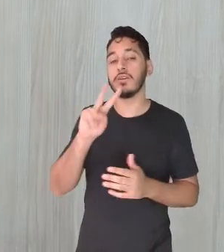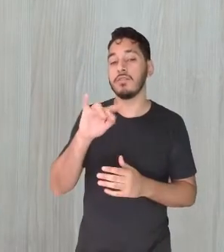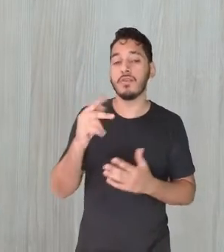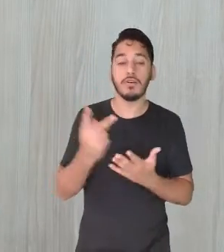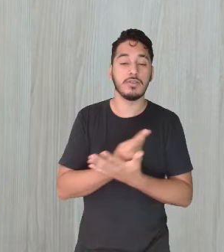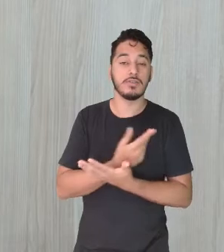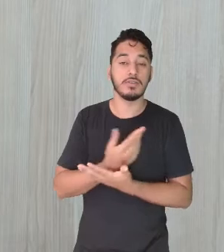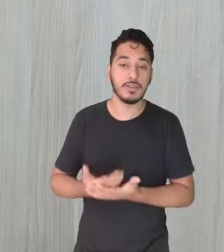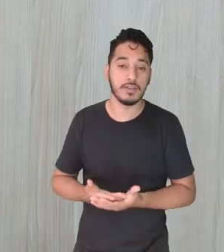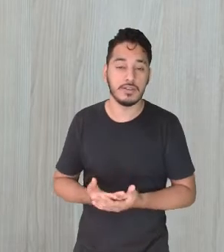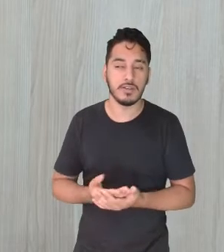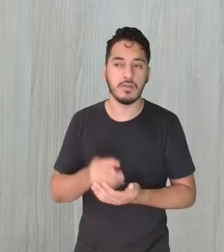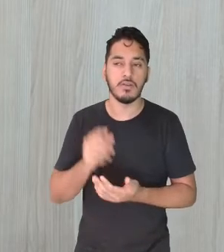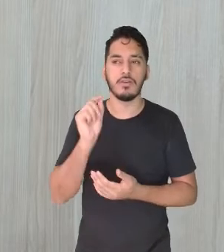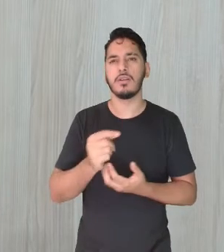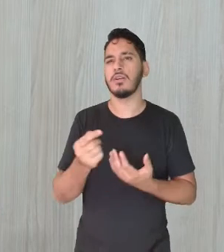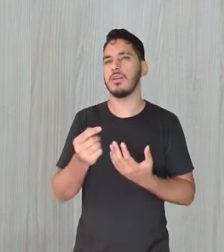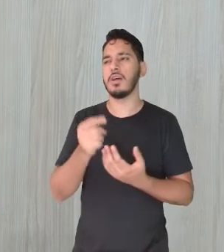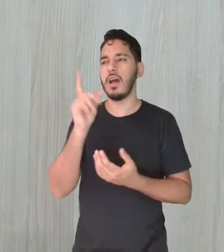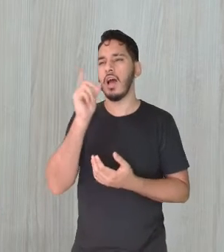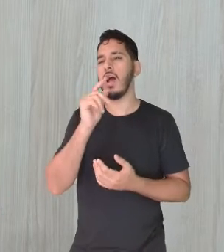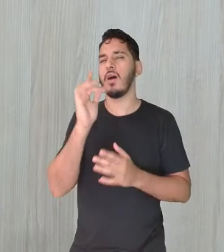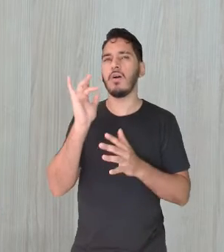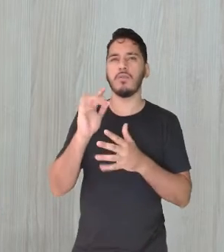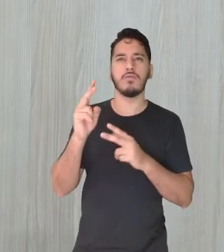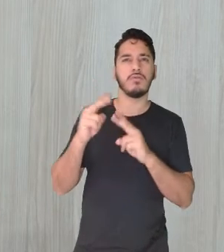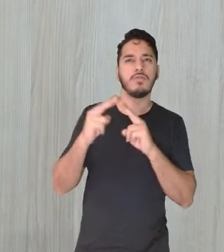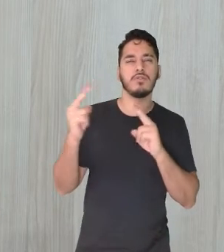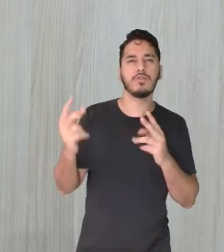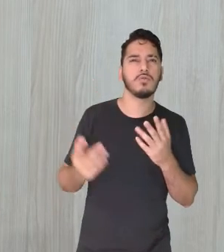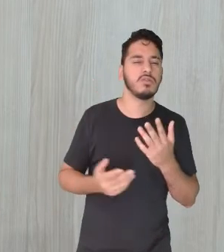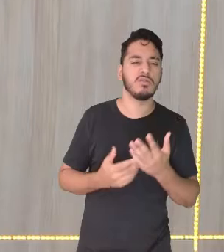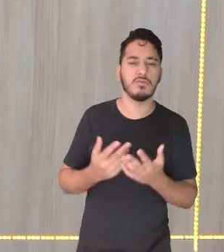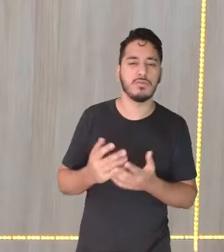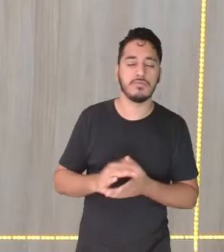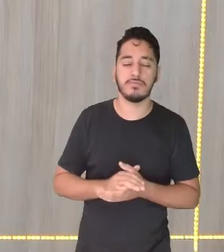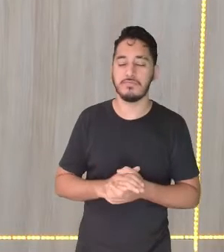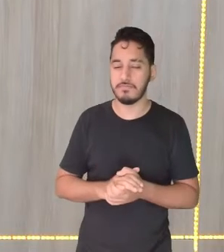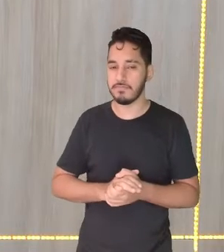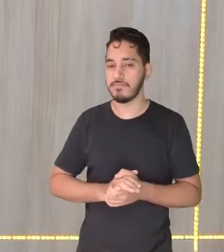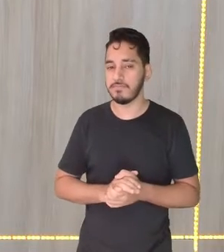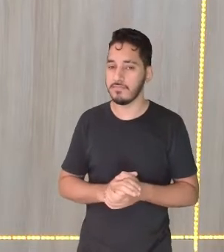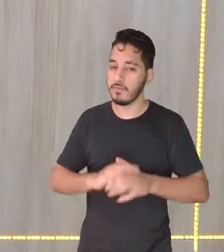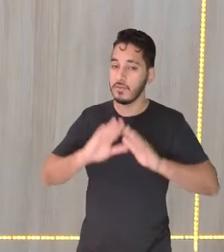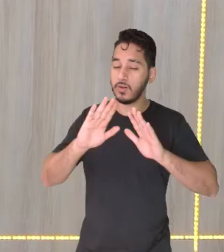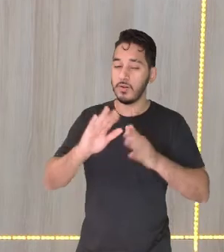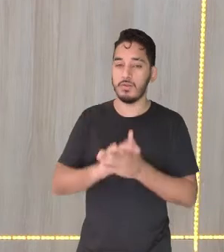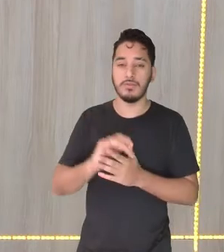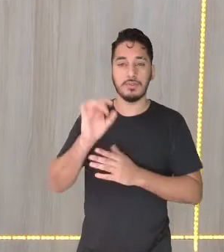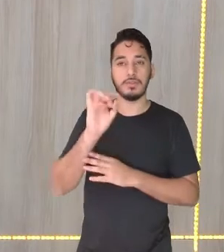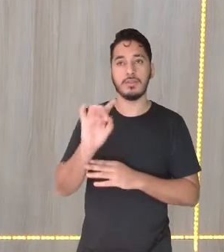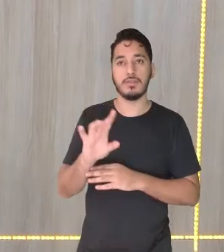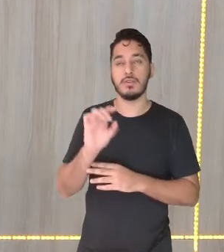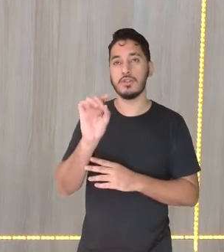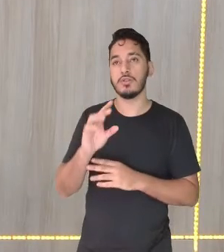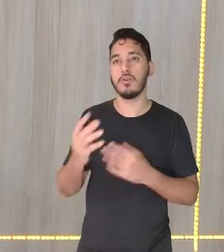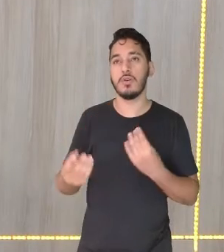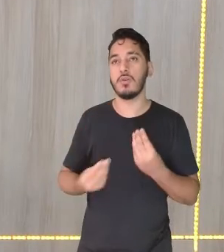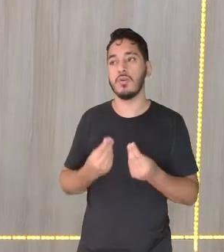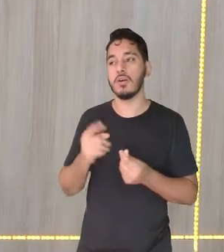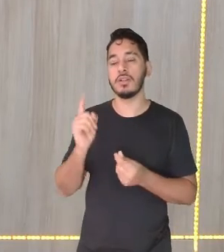ser as águas virtuais? O que será que vai ser as águas virtuais? Além dessa daí, porque veja, não é só o que